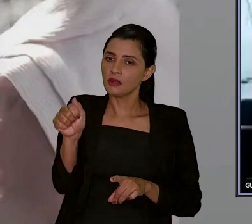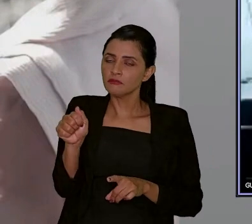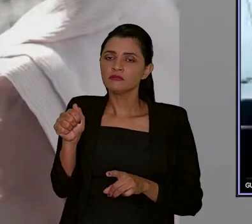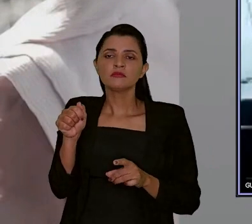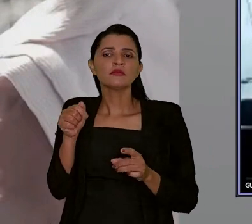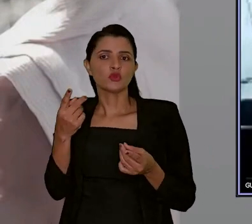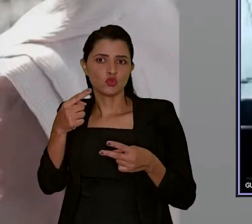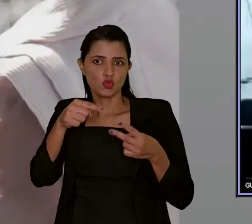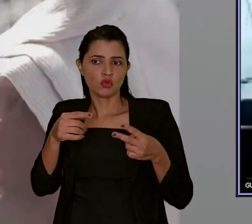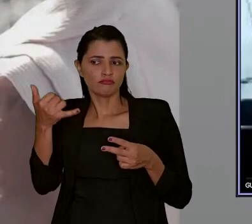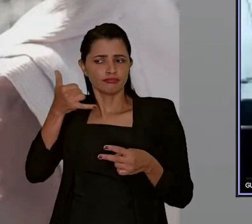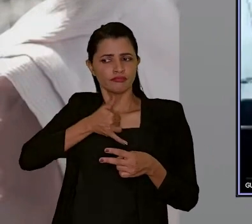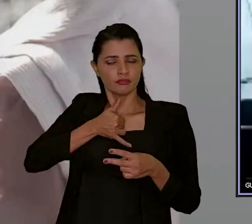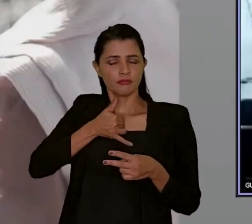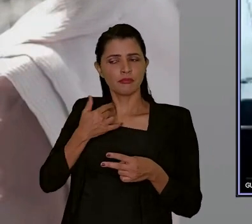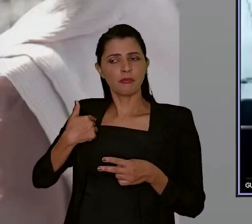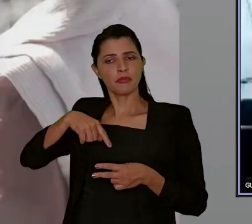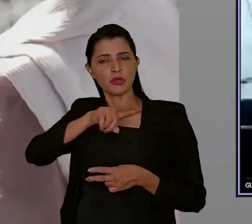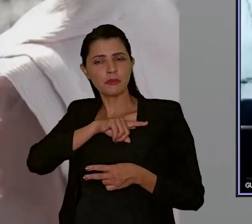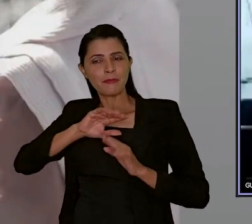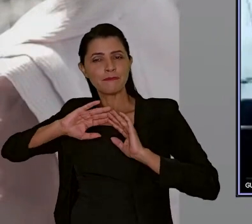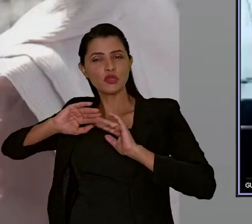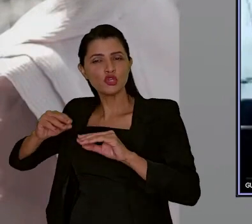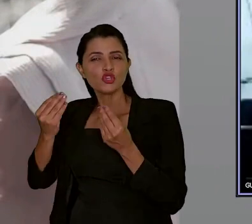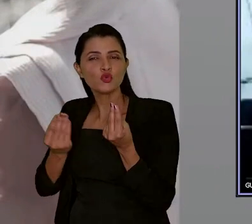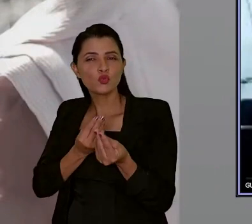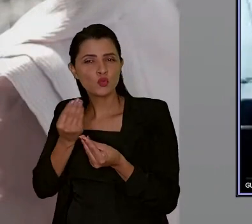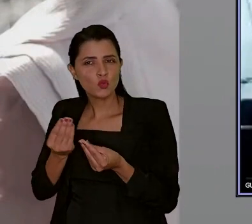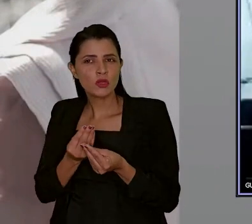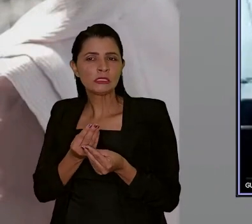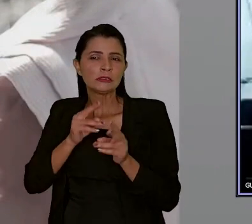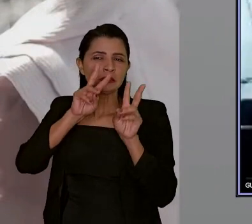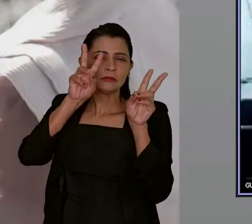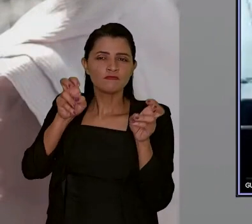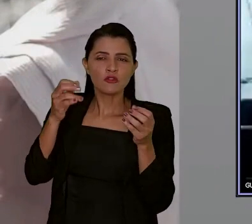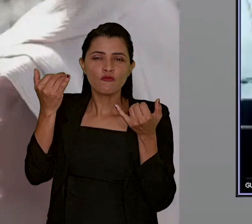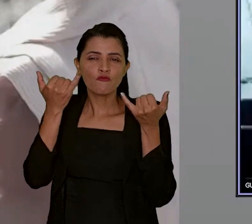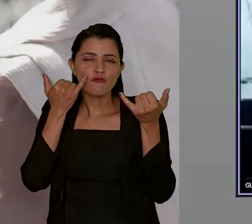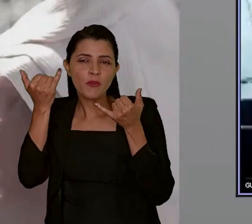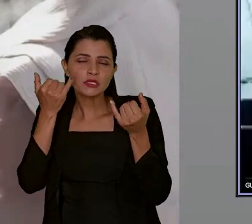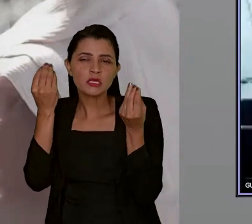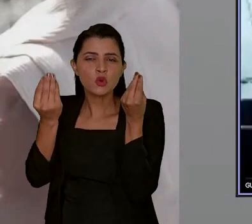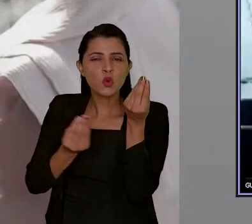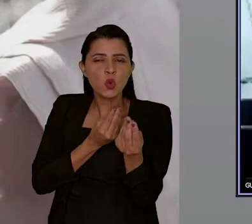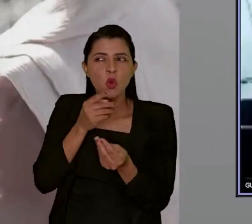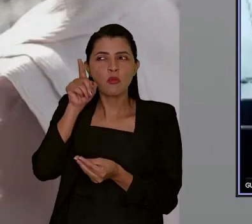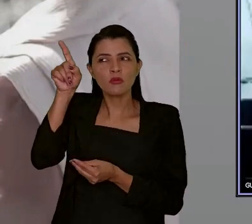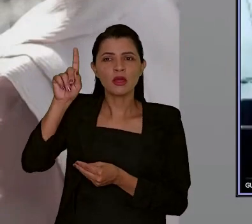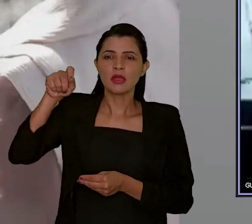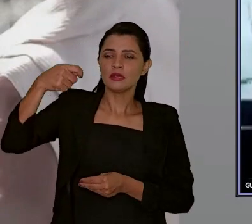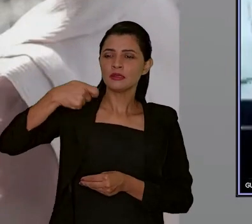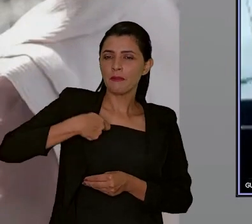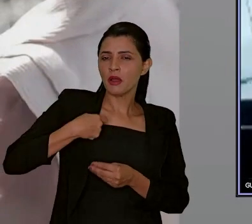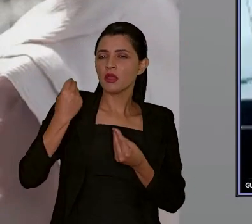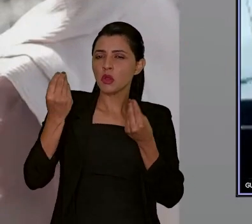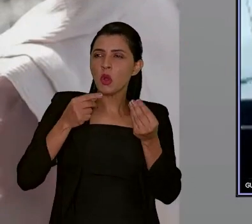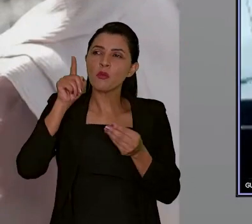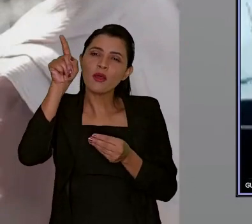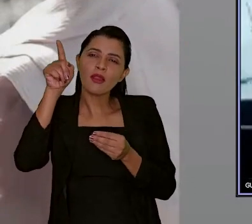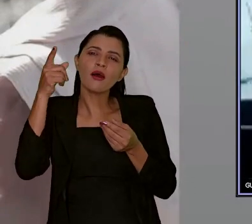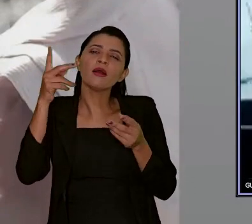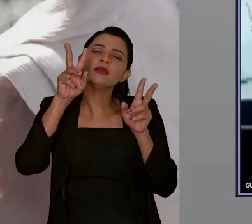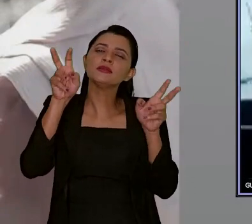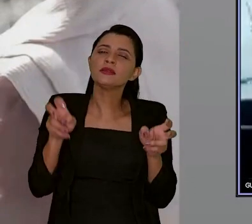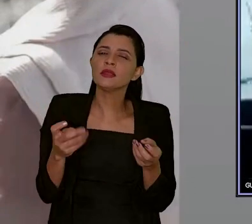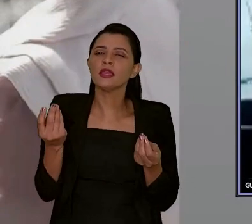nos pedir a respeito de informações de como a Espanha trata essa matéria em relação às chamadas